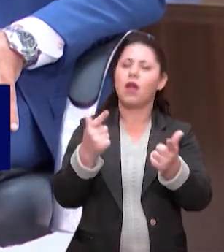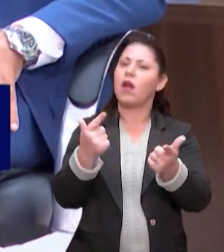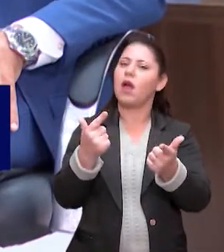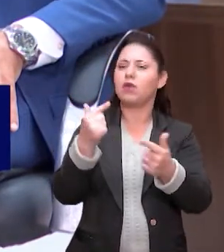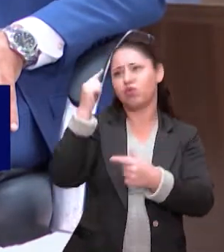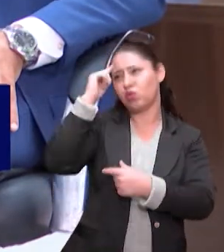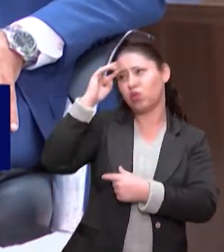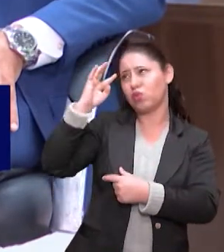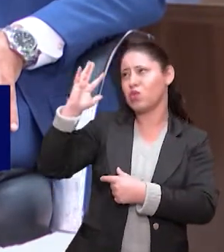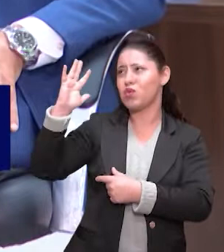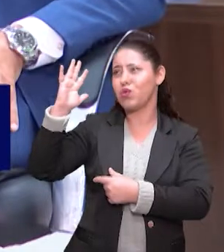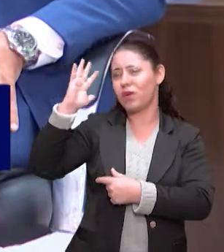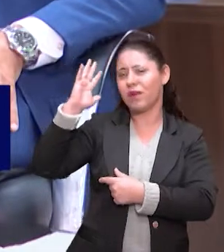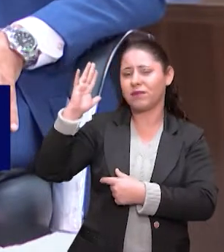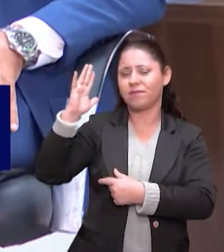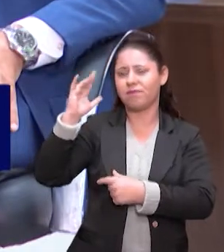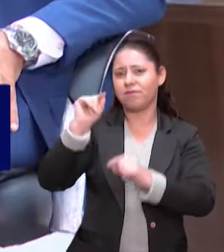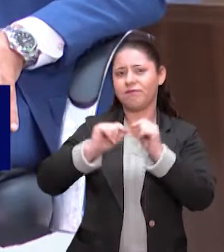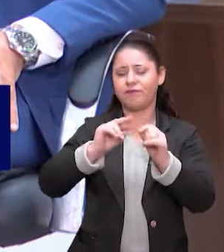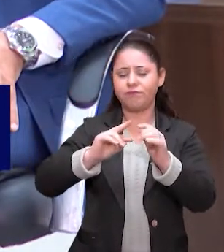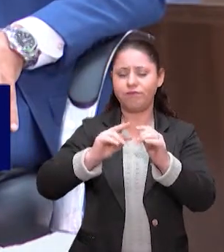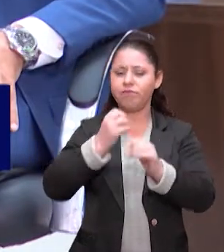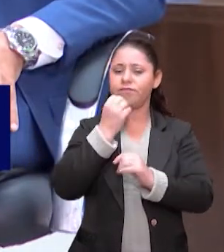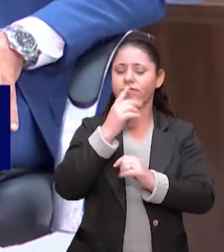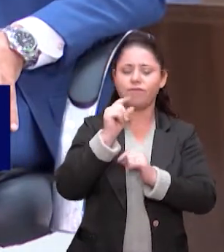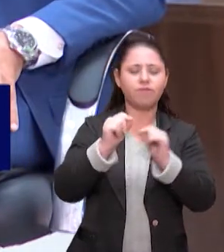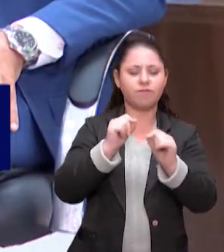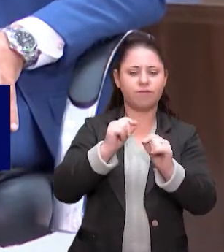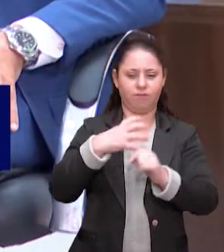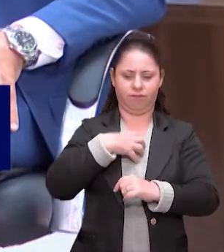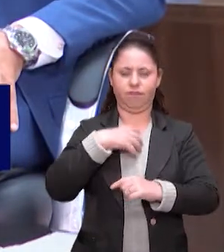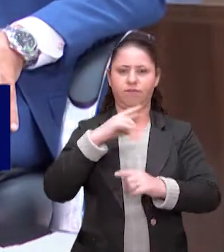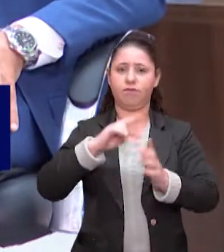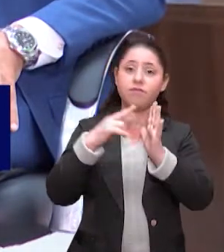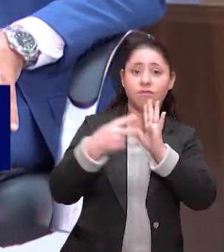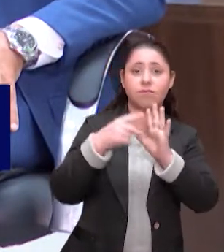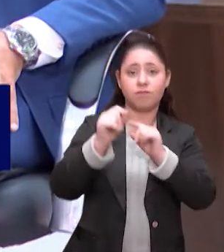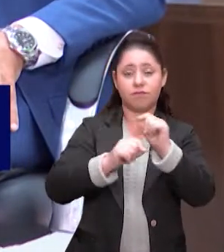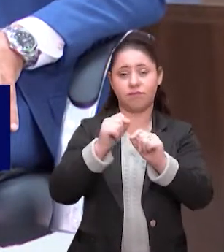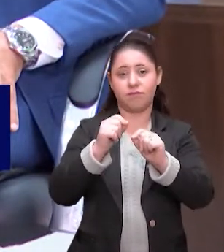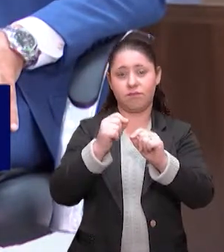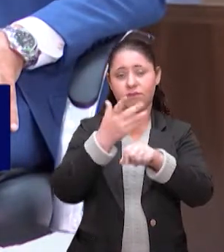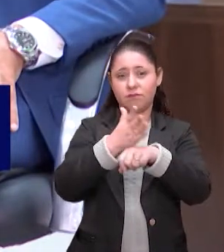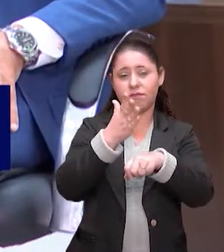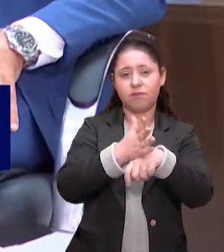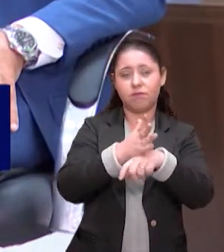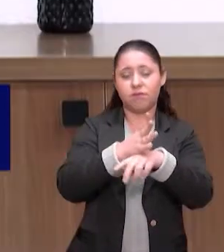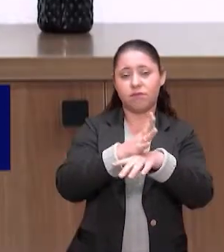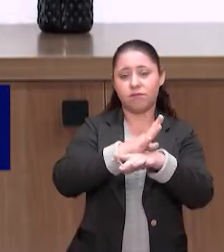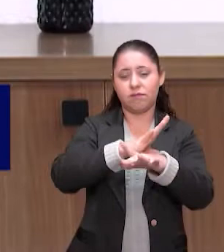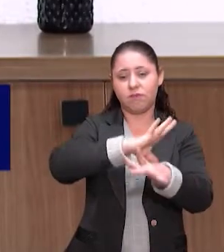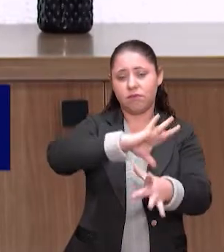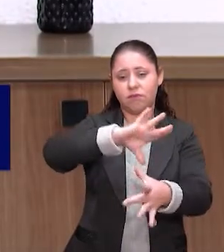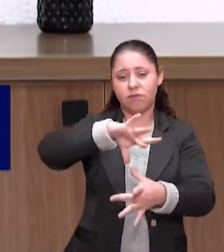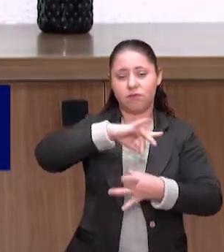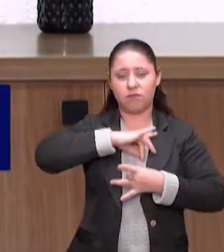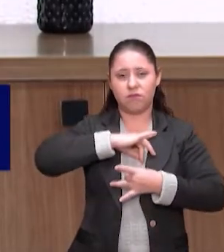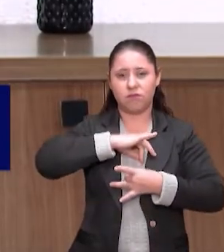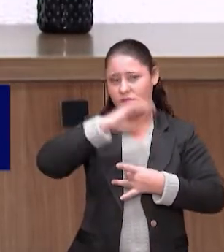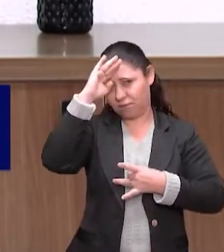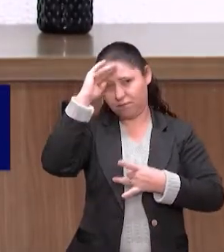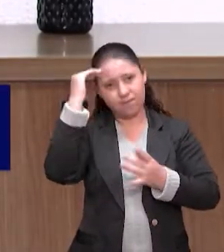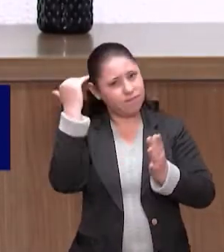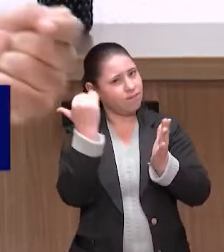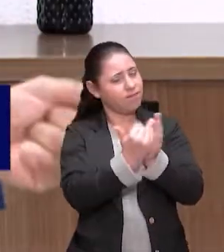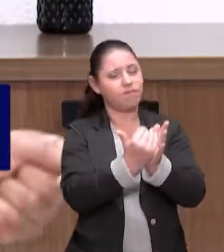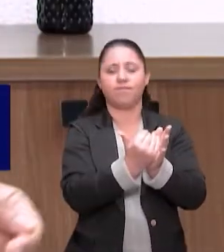ainda está sonhando com esse status, e aí no bom sentido também. Como é que... Você está dizendo que esse exercício de colocar no lugar do outro,